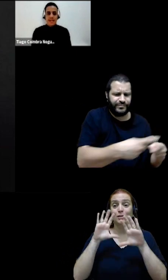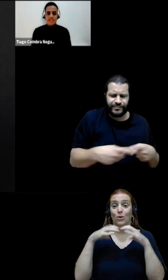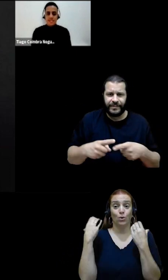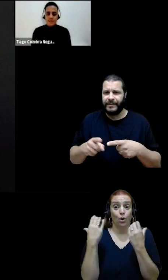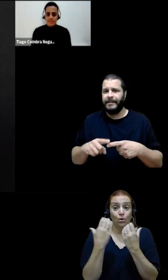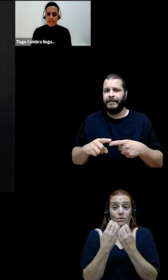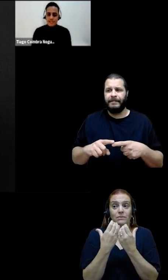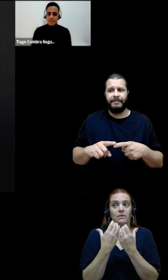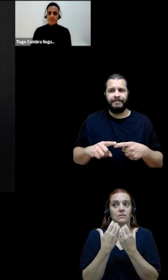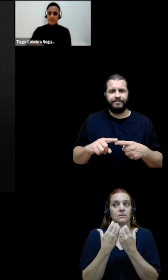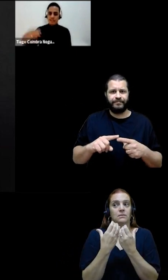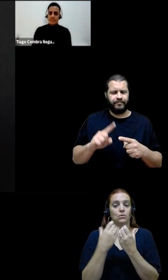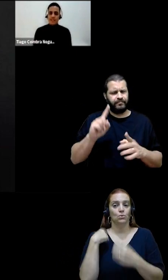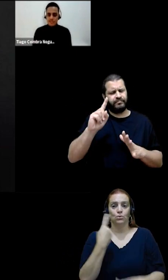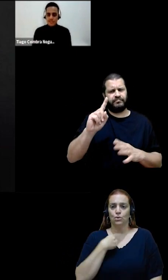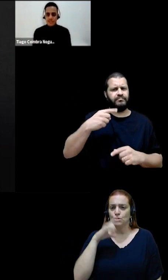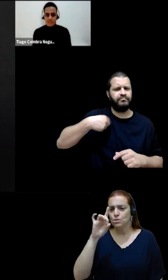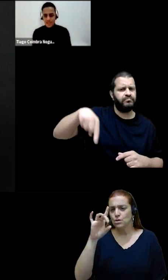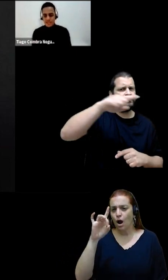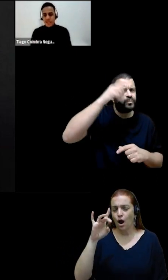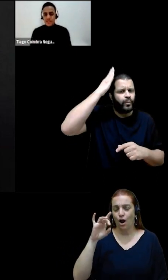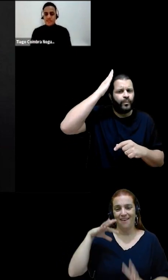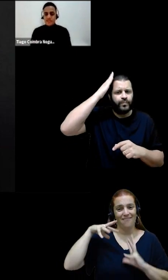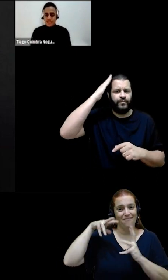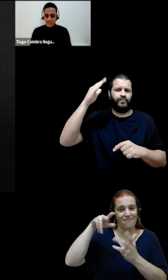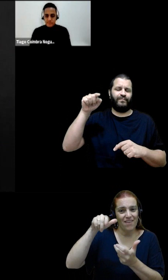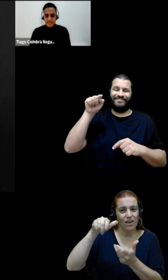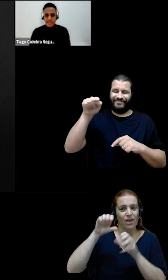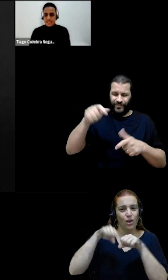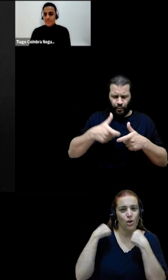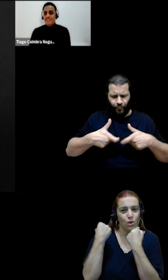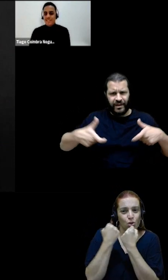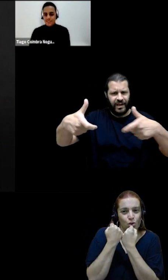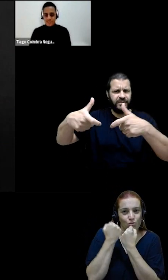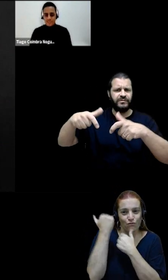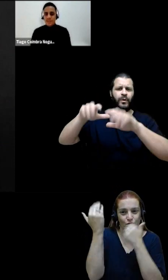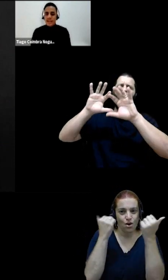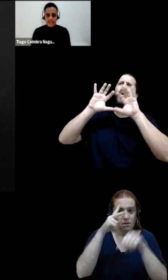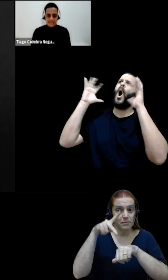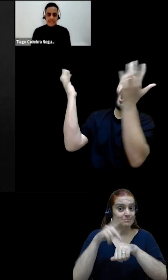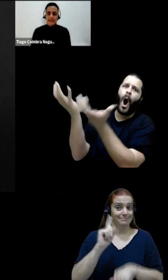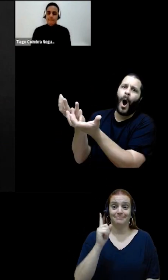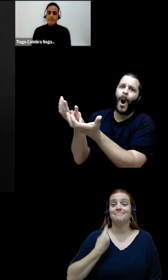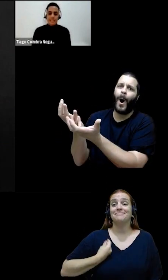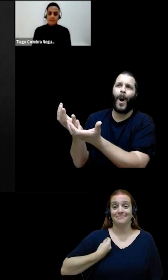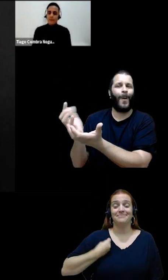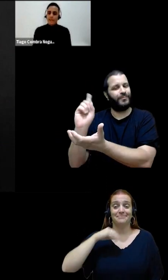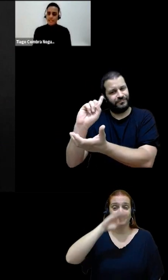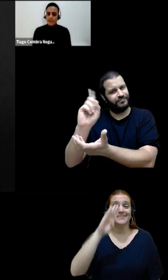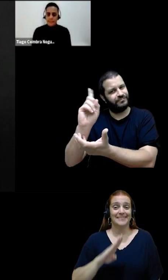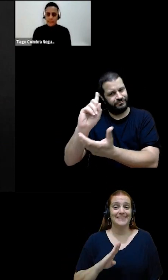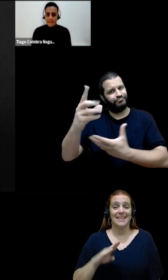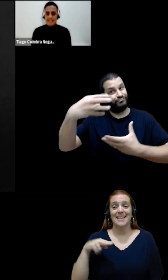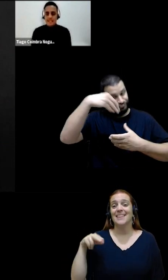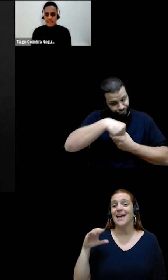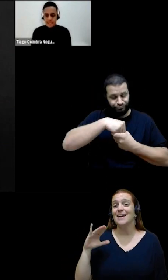especificamente, a gente não está só em eventos internacionais, nós estamos presentes nos eventos nacionais, né?